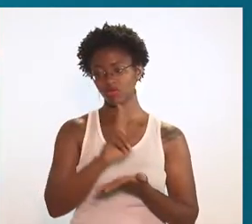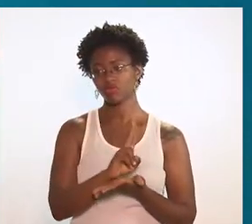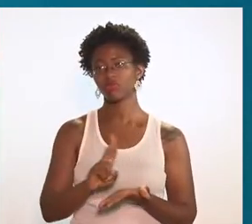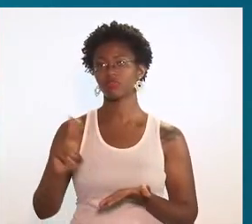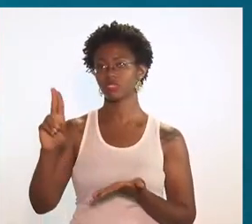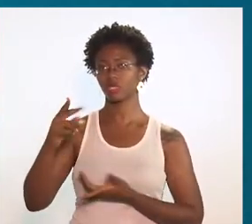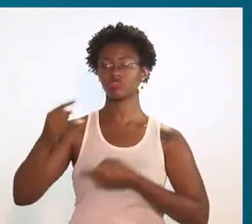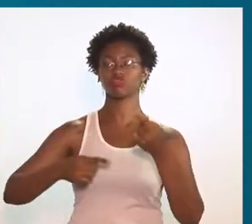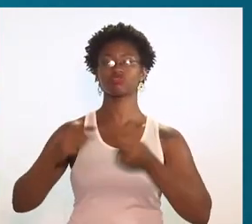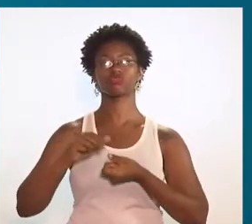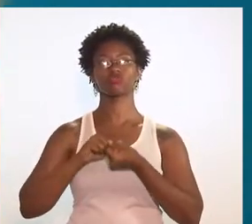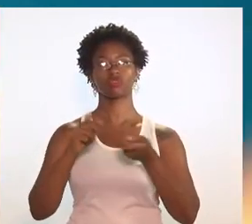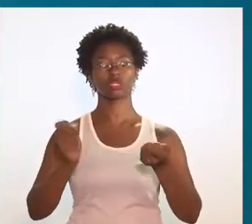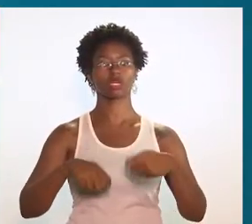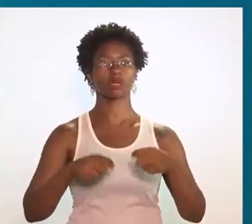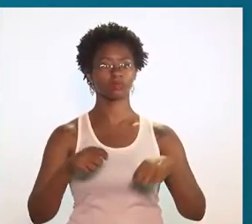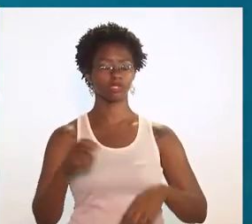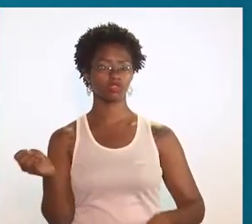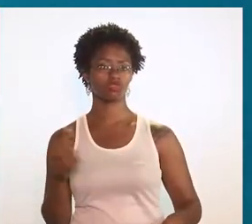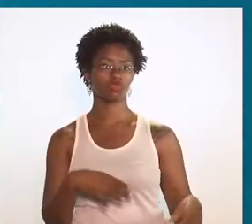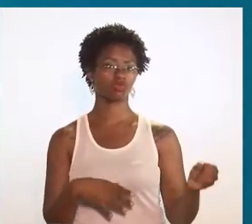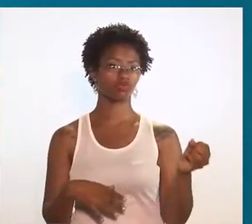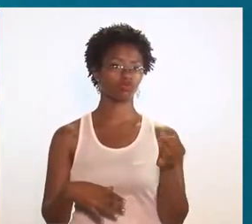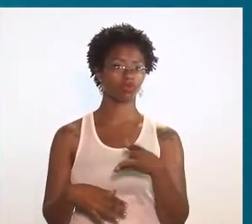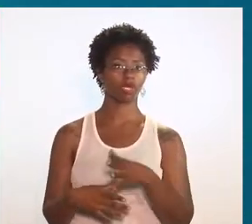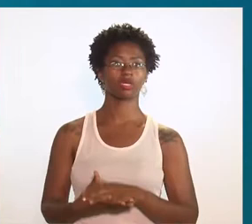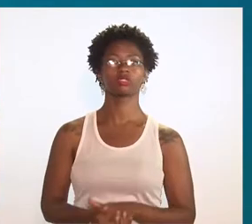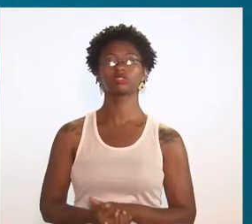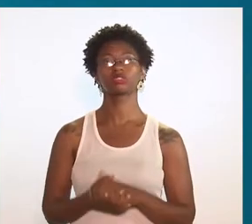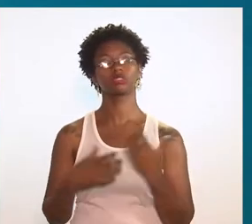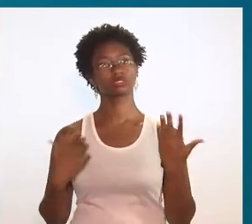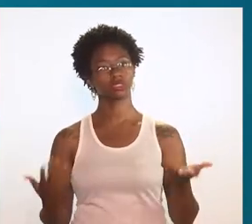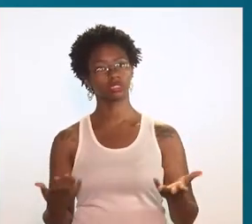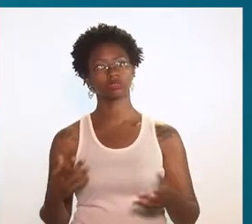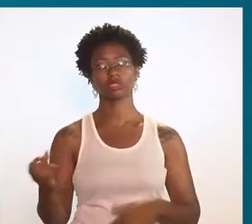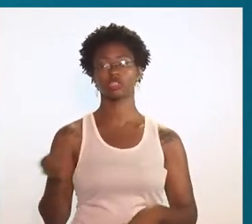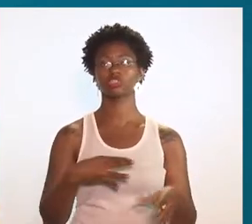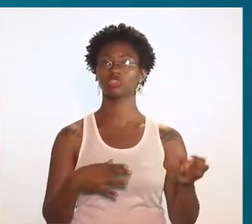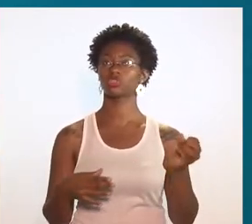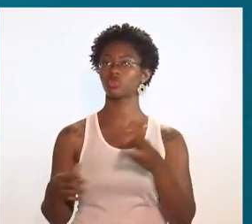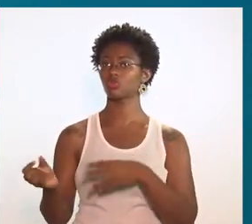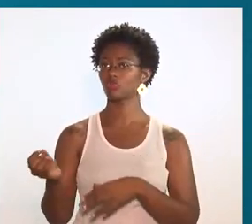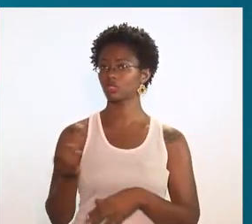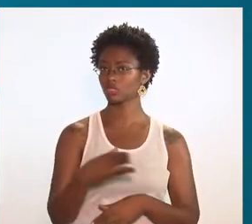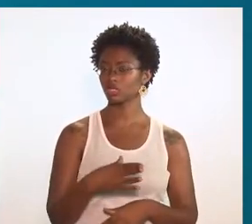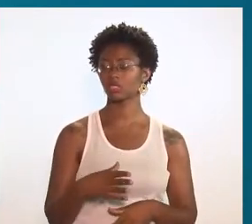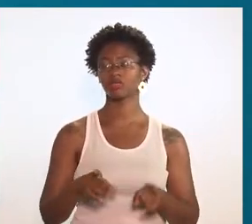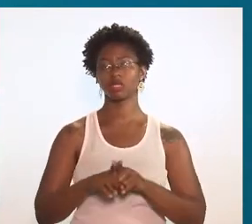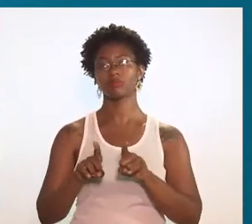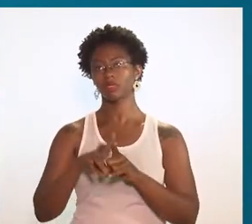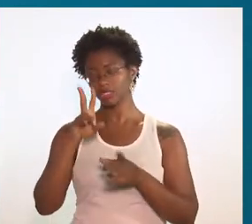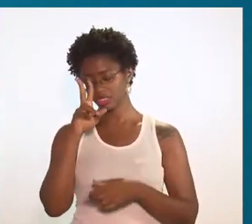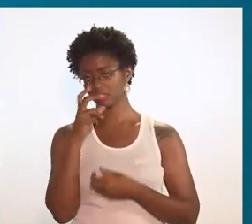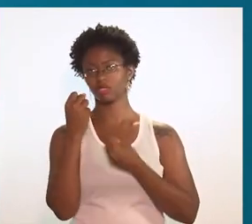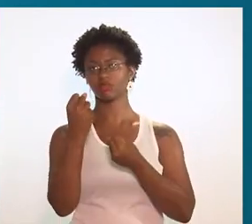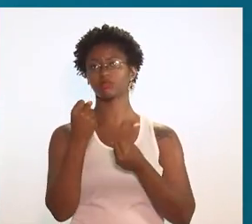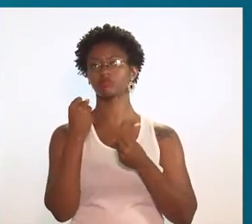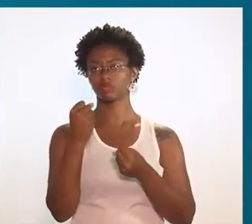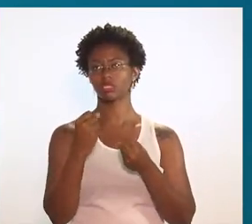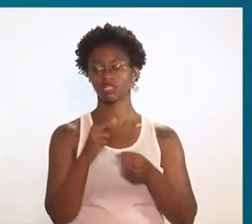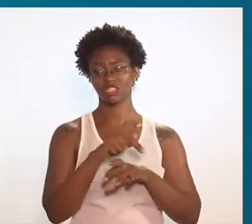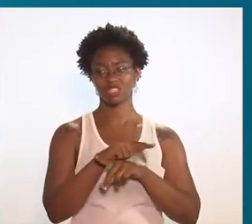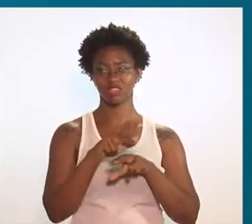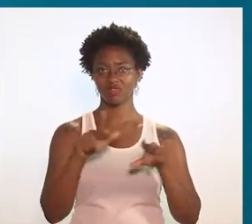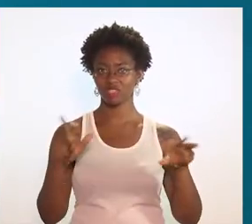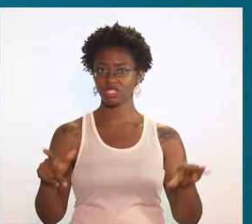diversidade se discute junto com a capacidade da empresa de inovar. E aí, na esteira dessa discussão de inovação, entra também e se fortalece a pauta da